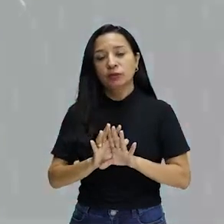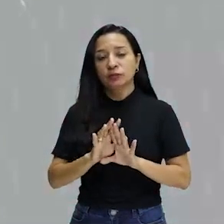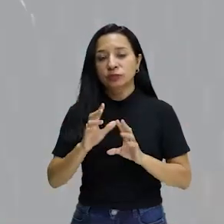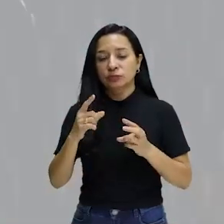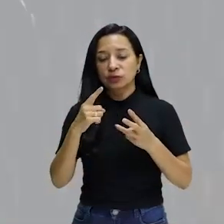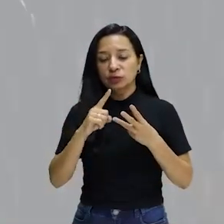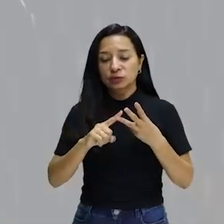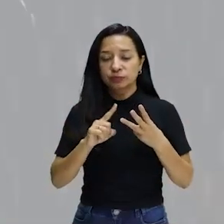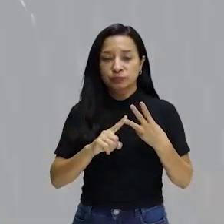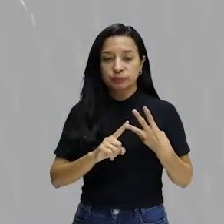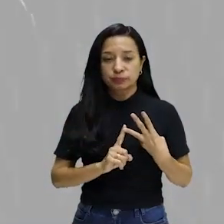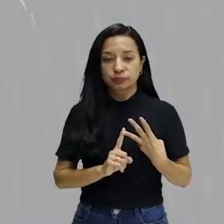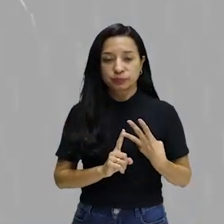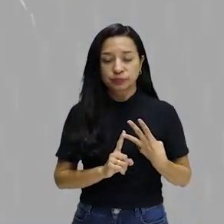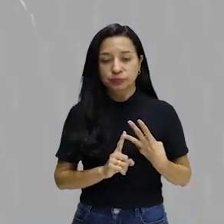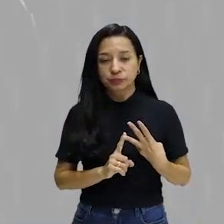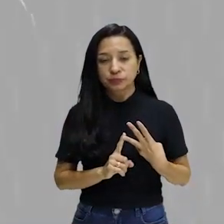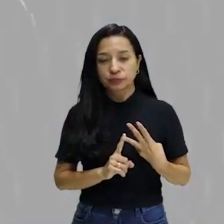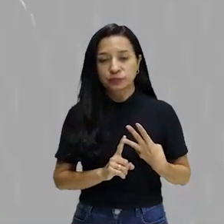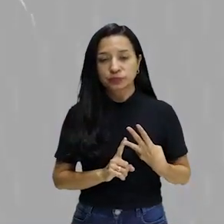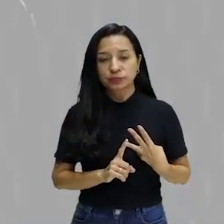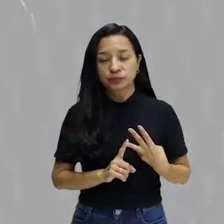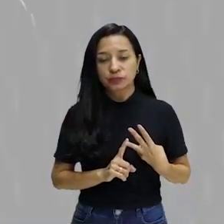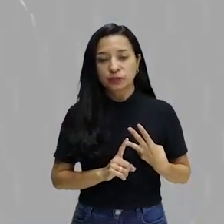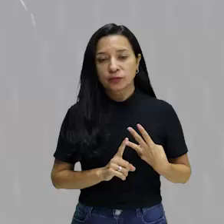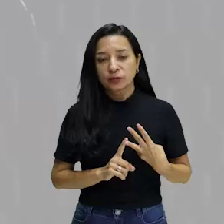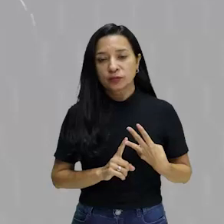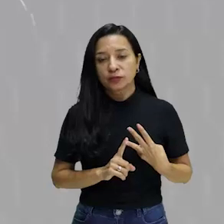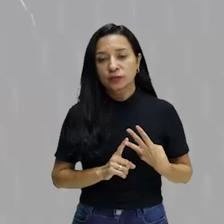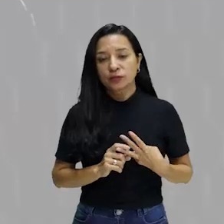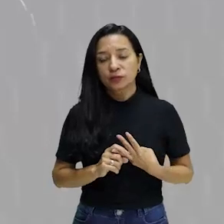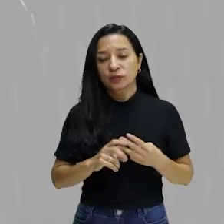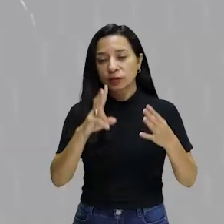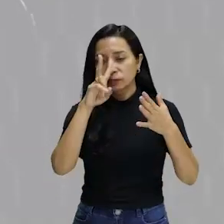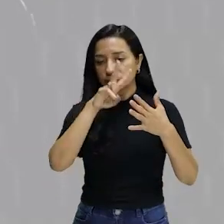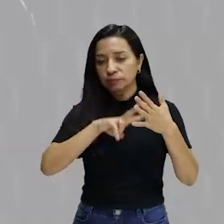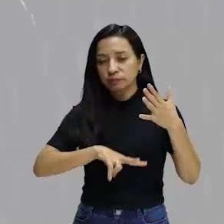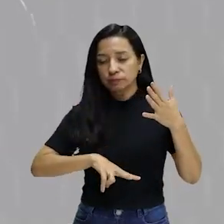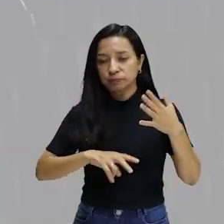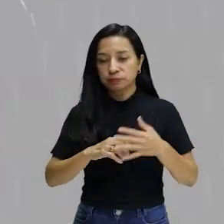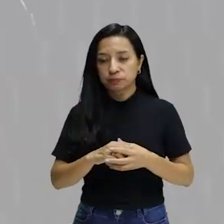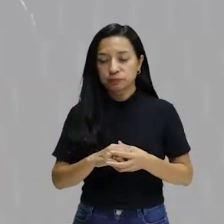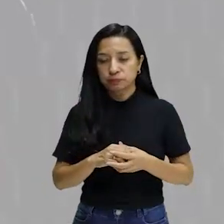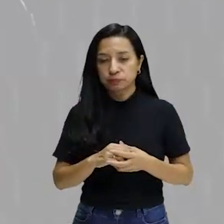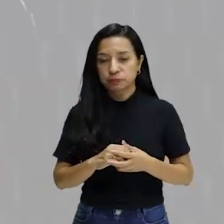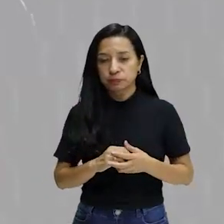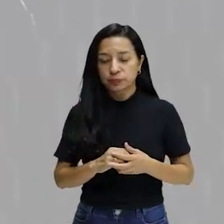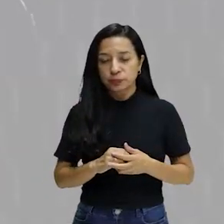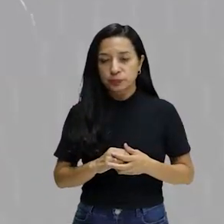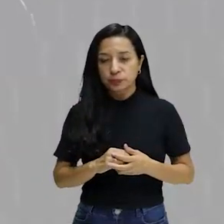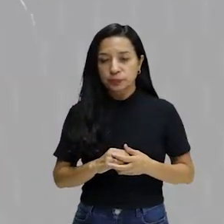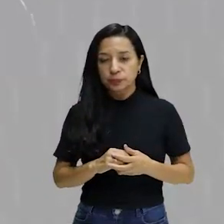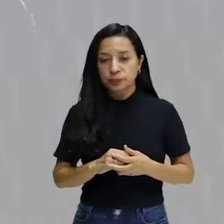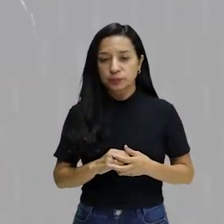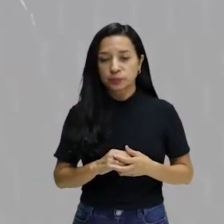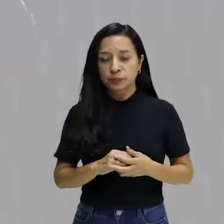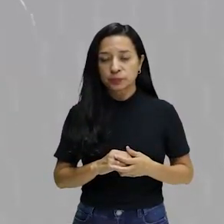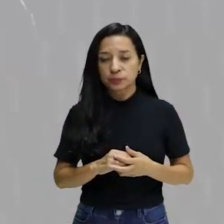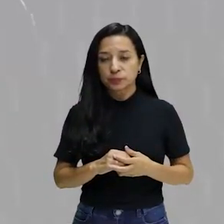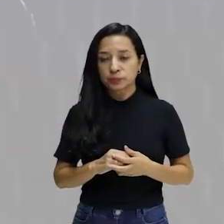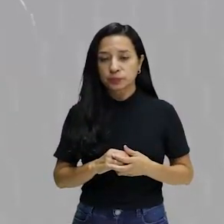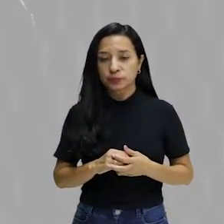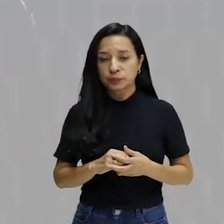a terceira afirmativa. O transporte de água para dentro do xilema ocorre